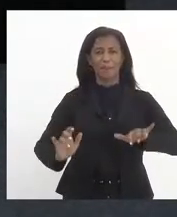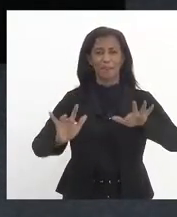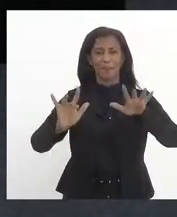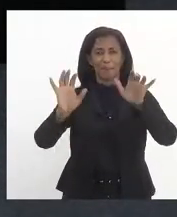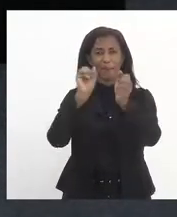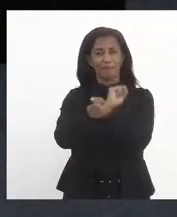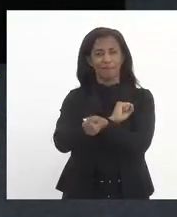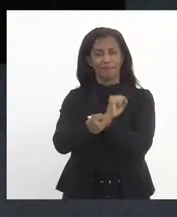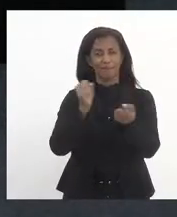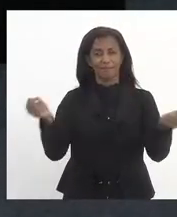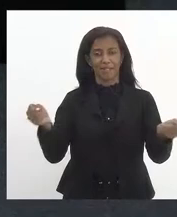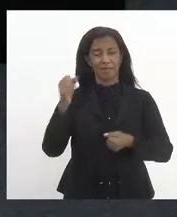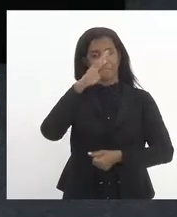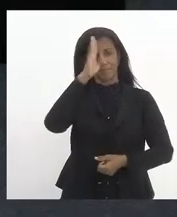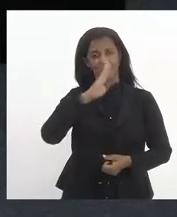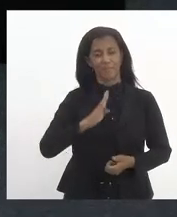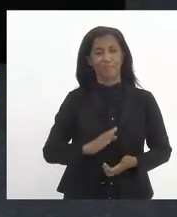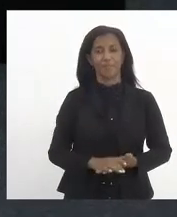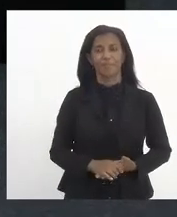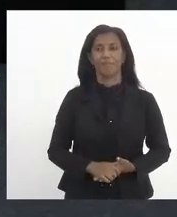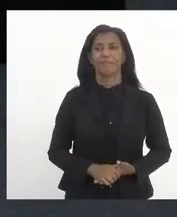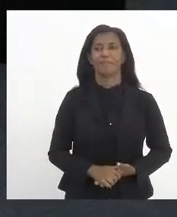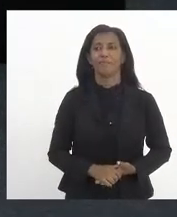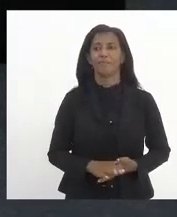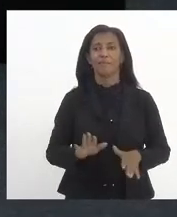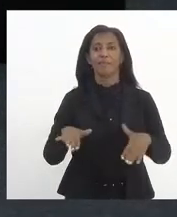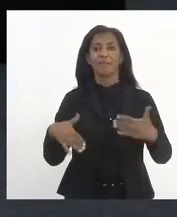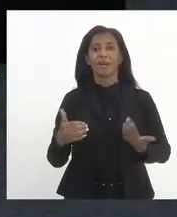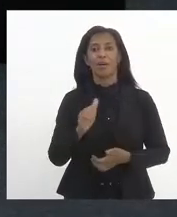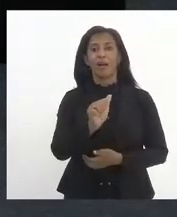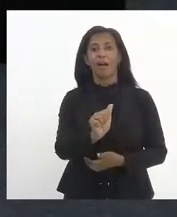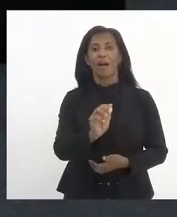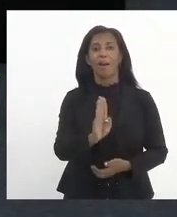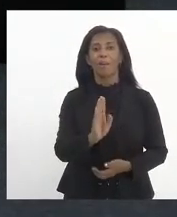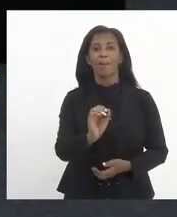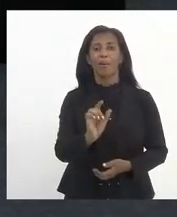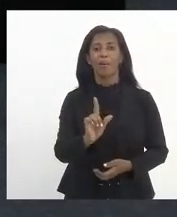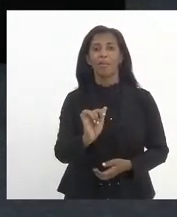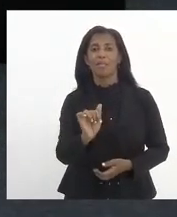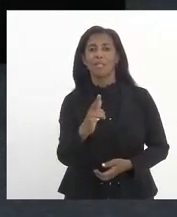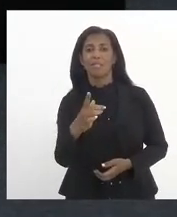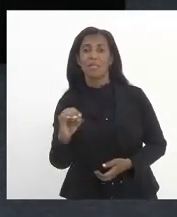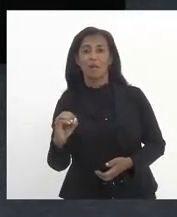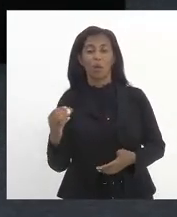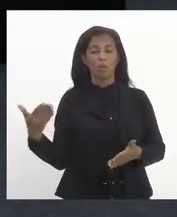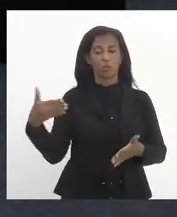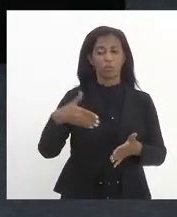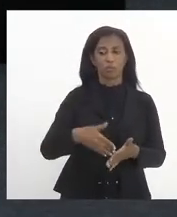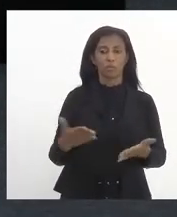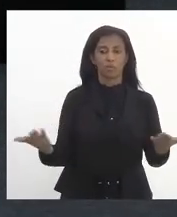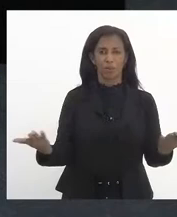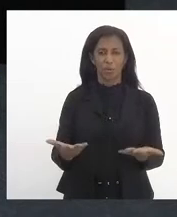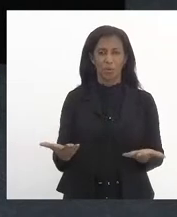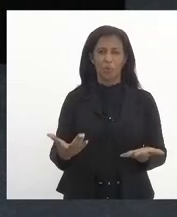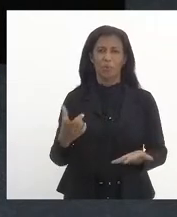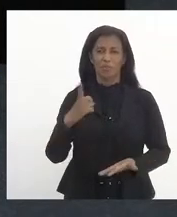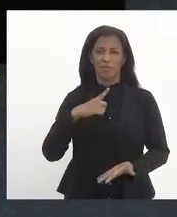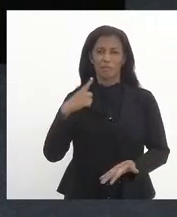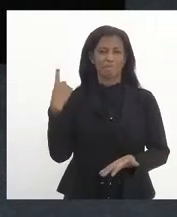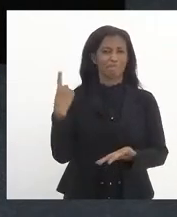abolição do Brasil. Então, a abolição da escravatura que ainda hoje deixa marcas